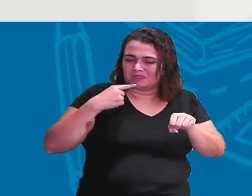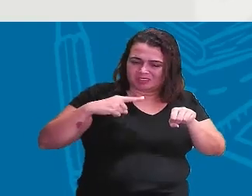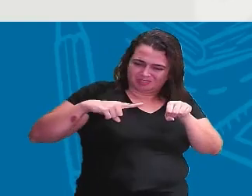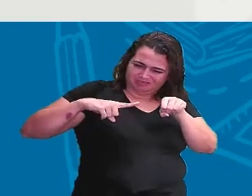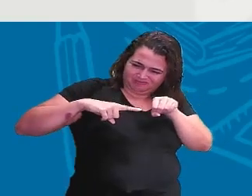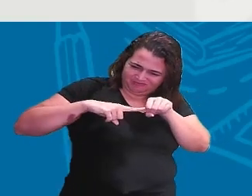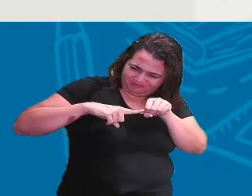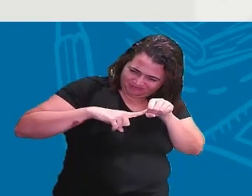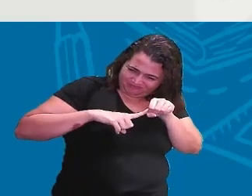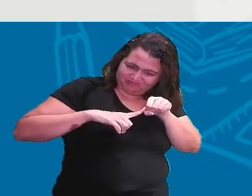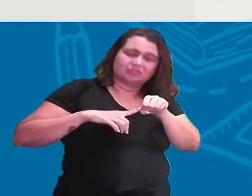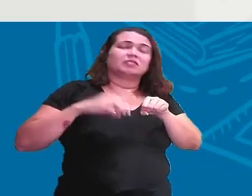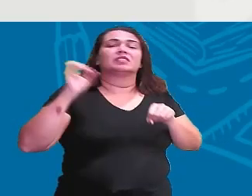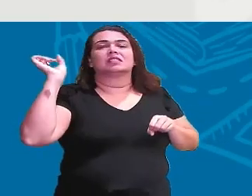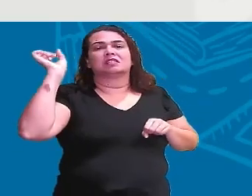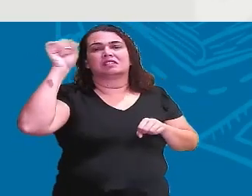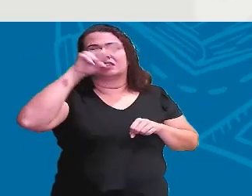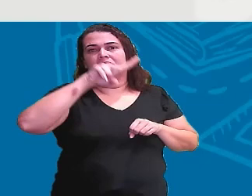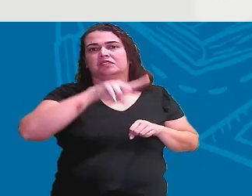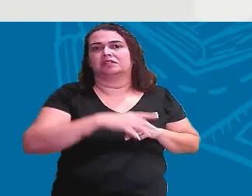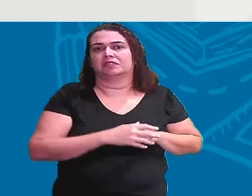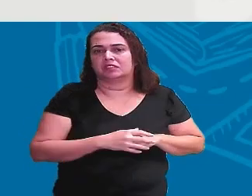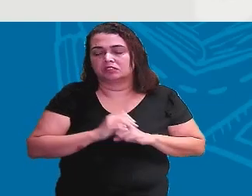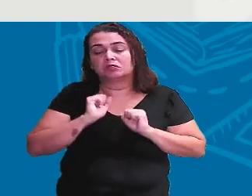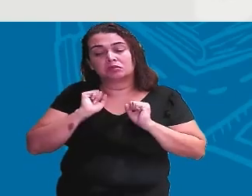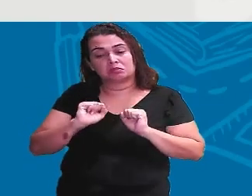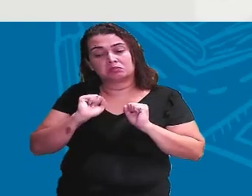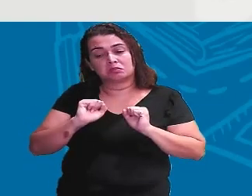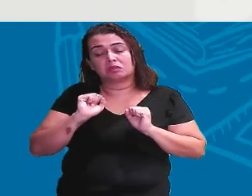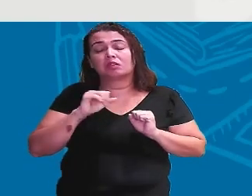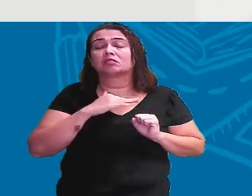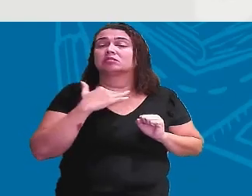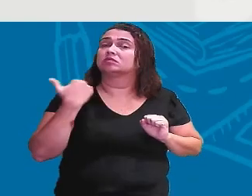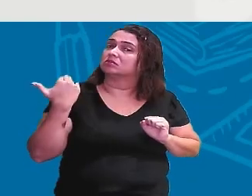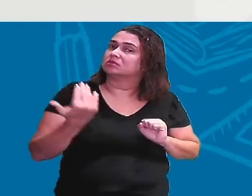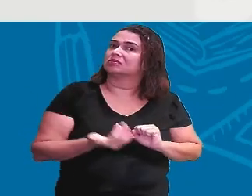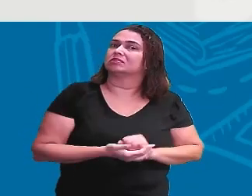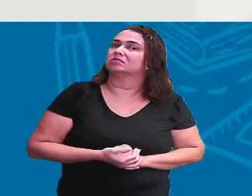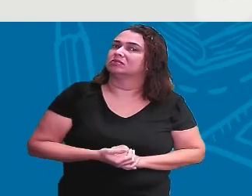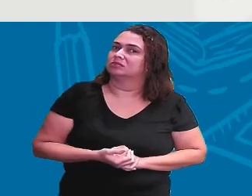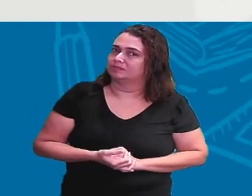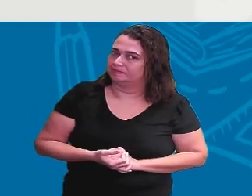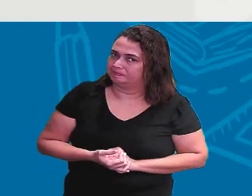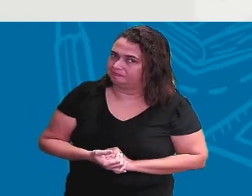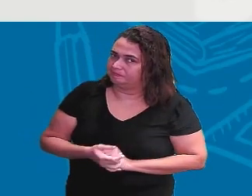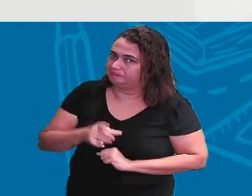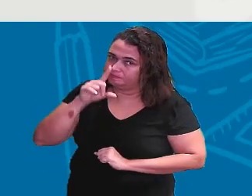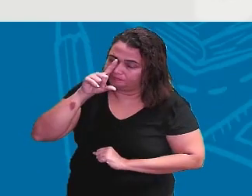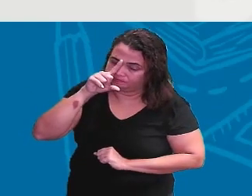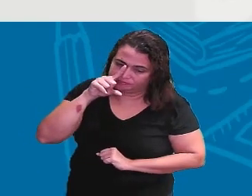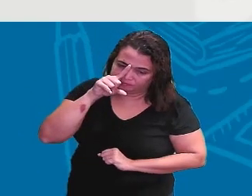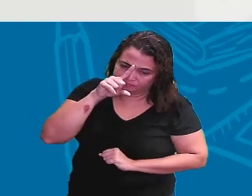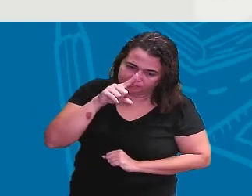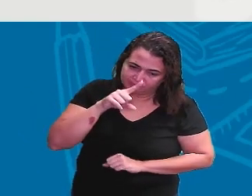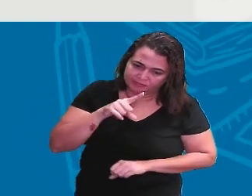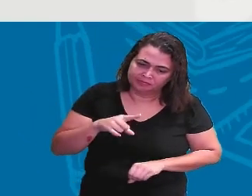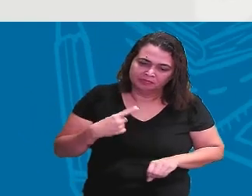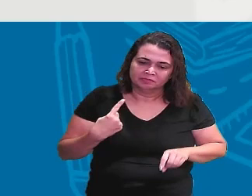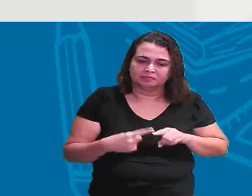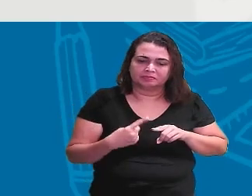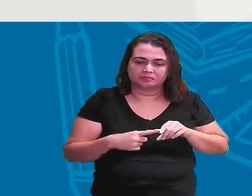problemas, inclusive risco de morte, tá certo? Então, observem como a nossa alimentação ela